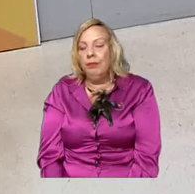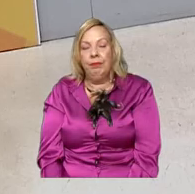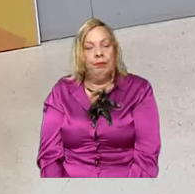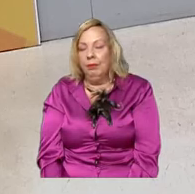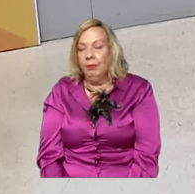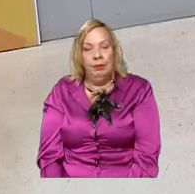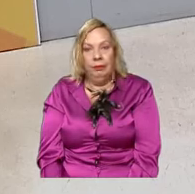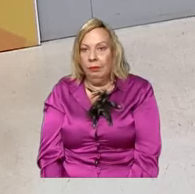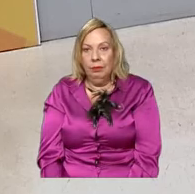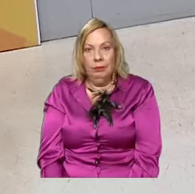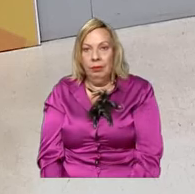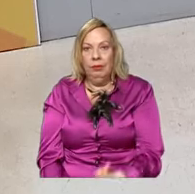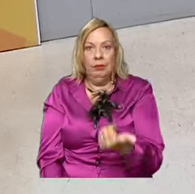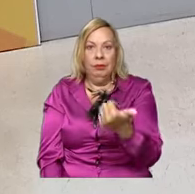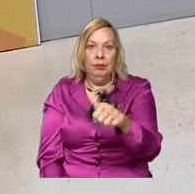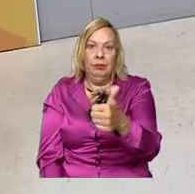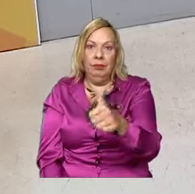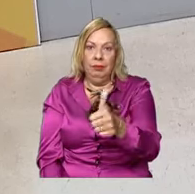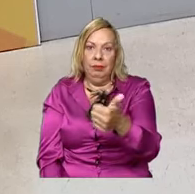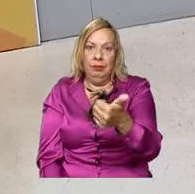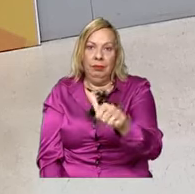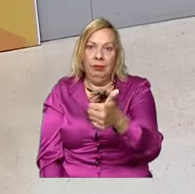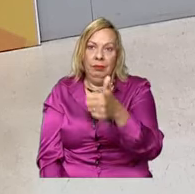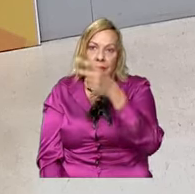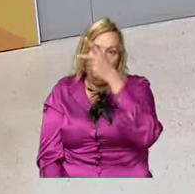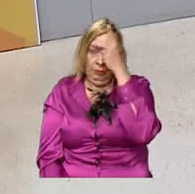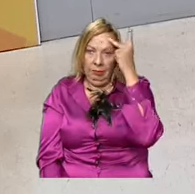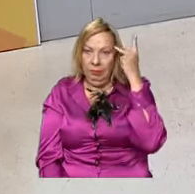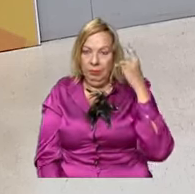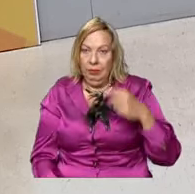Não, amigo. 11. 11.